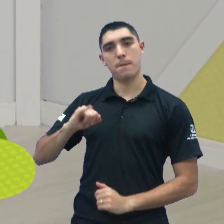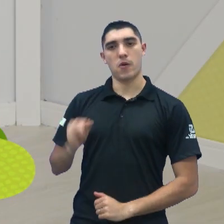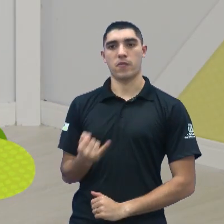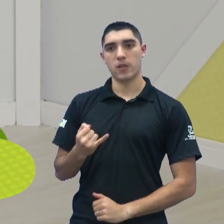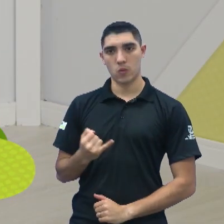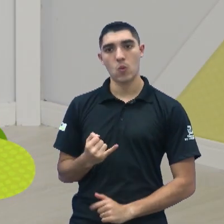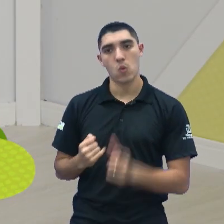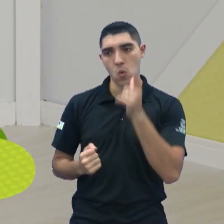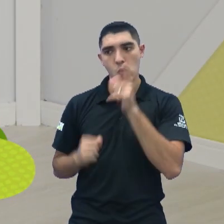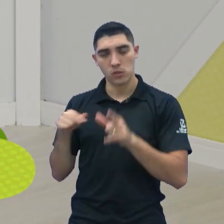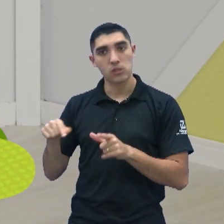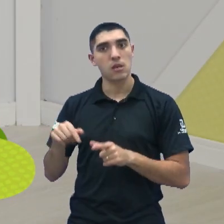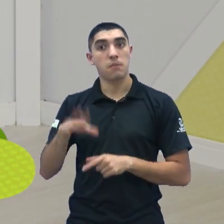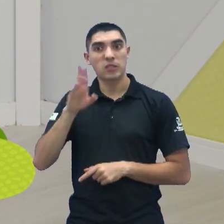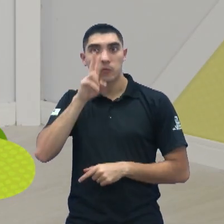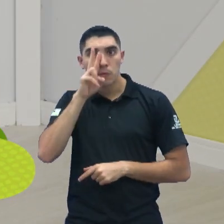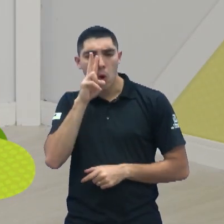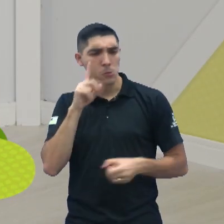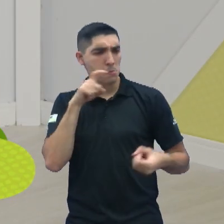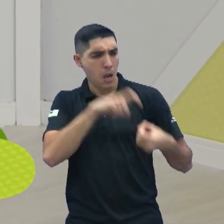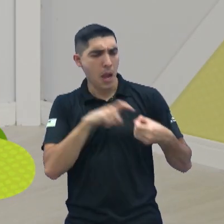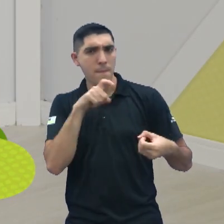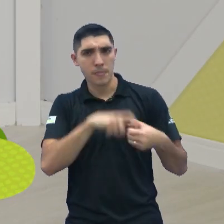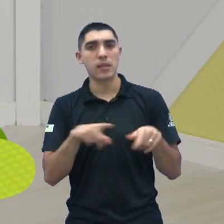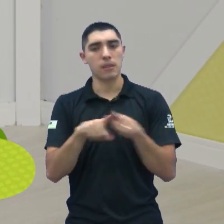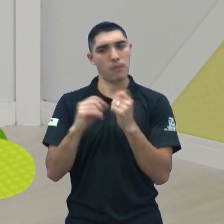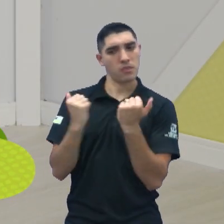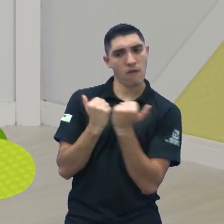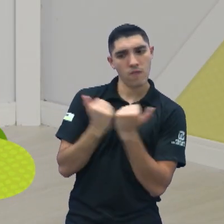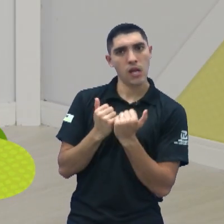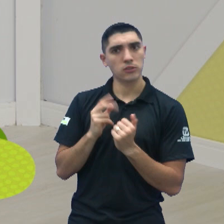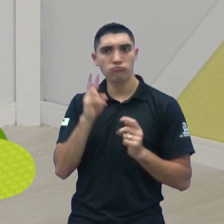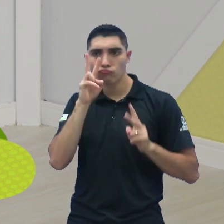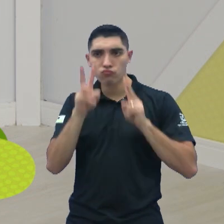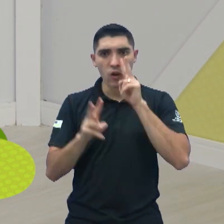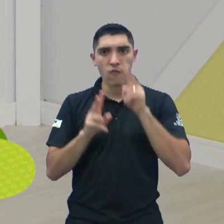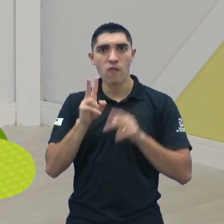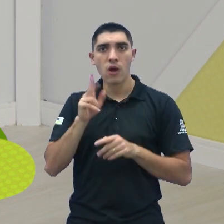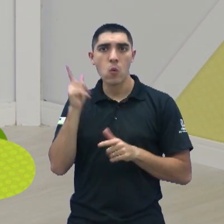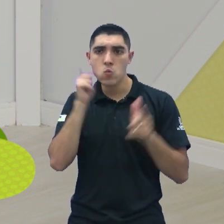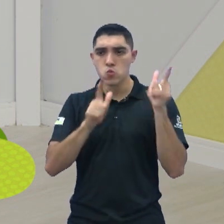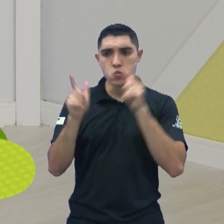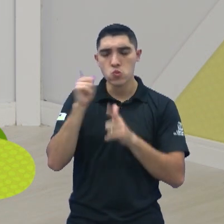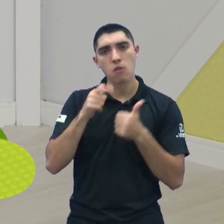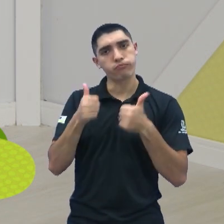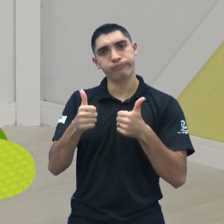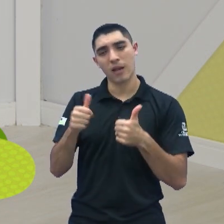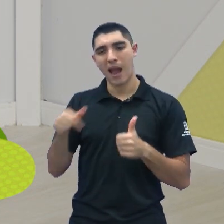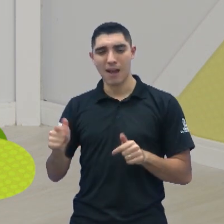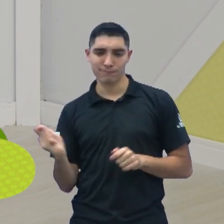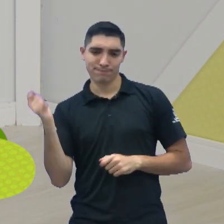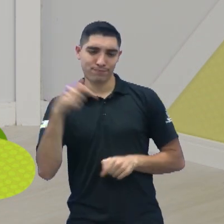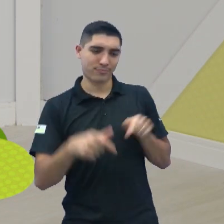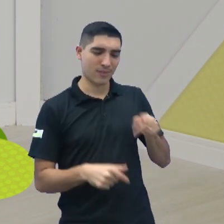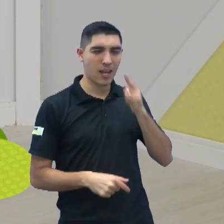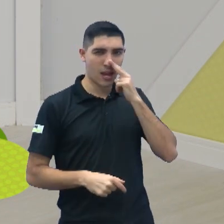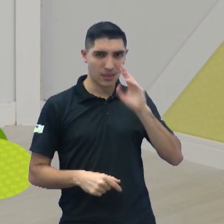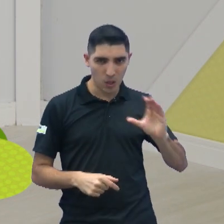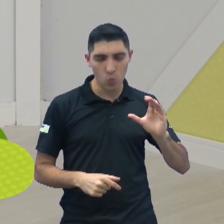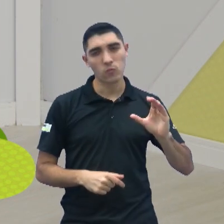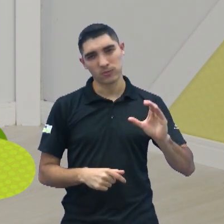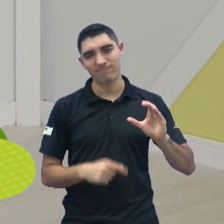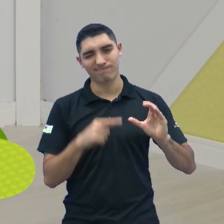poder ofensivo, defensivo. Então, a técnica e taticamente foi superior à equipe de Catanduva, que realmente não vem bem na